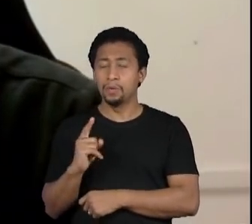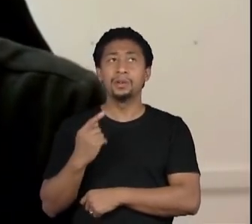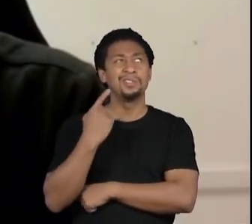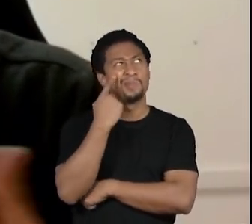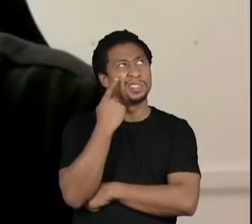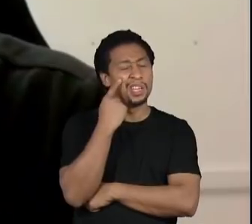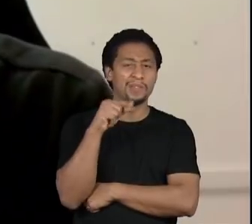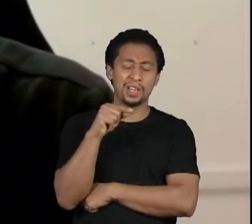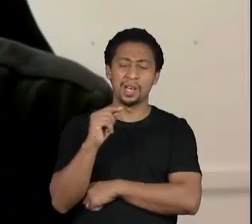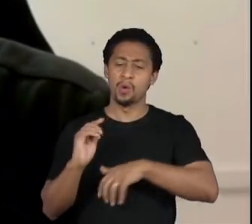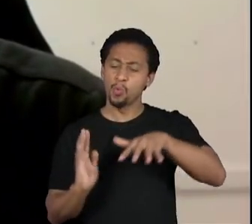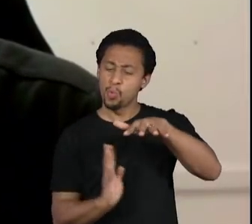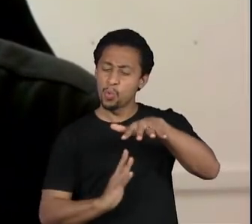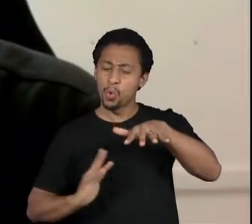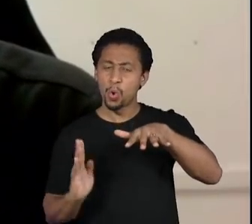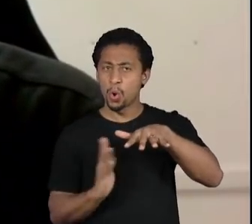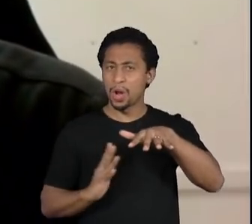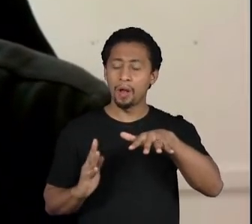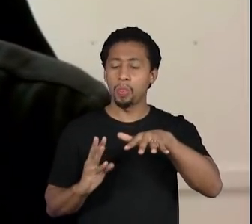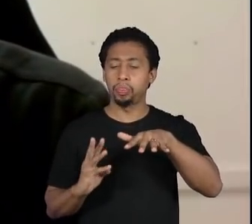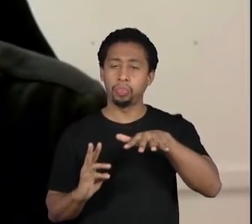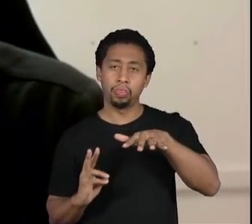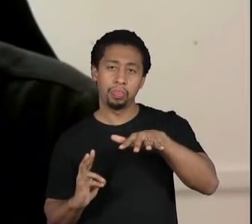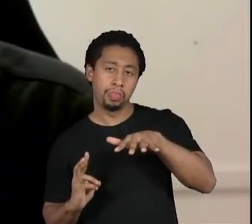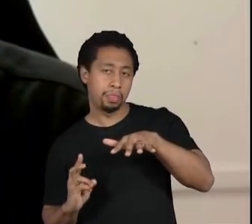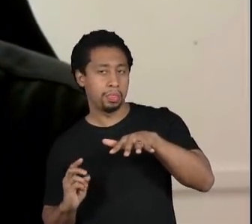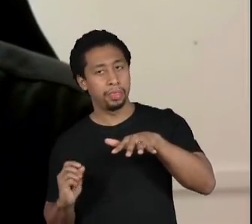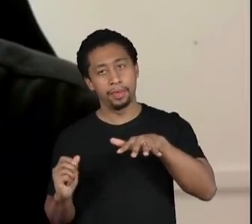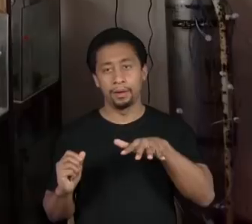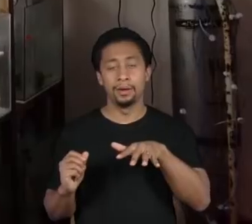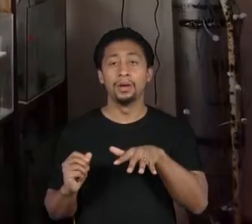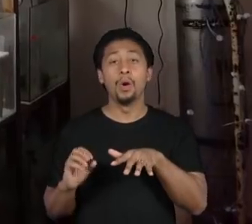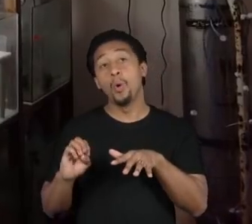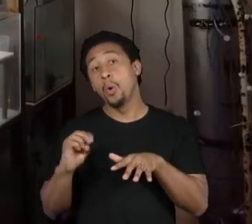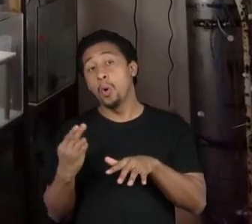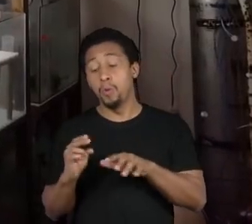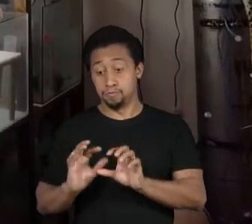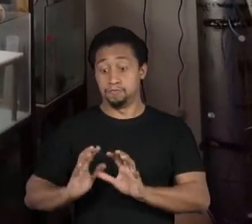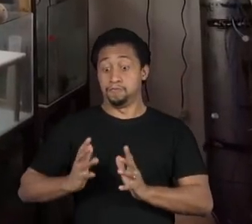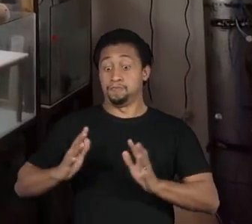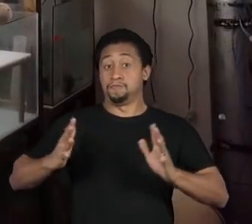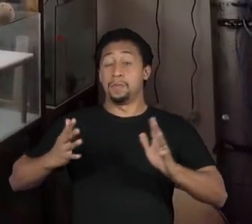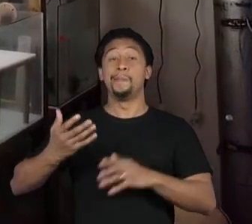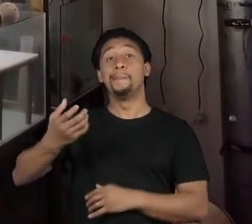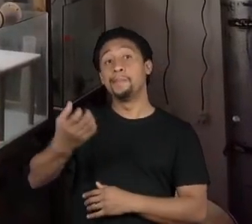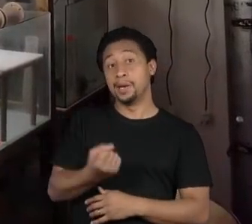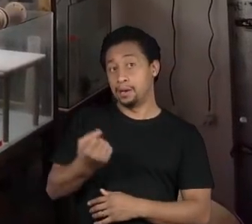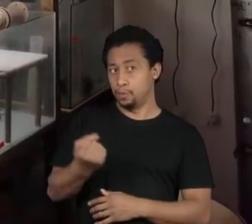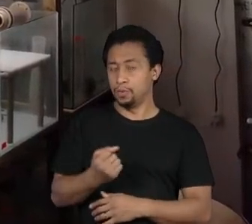corais manifestassem estresse, basicamente o branqueamento, né?